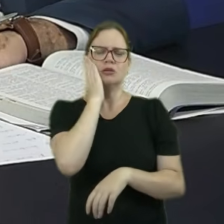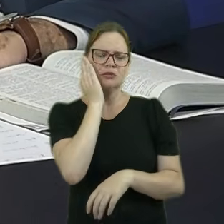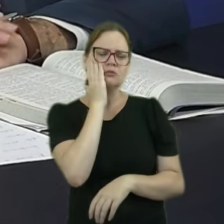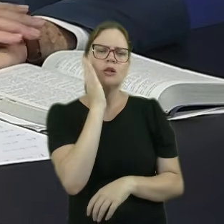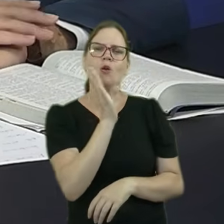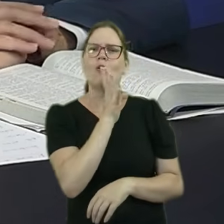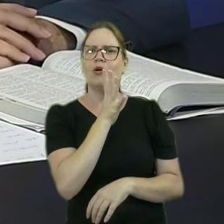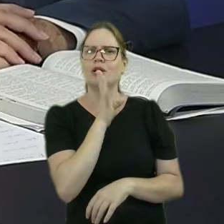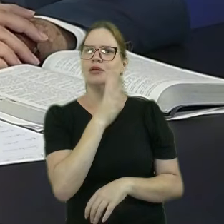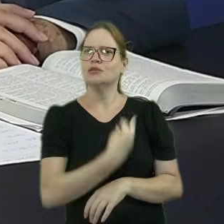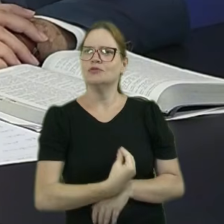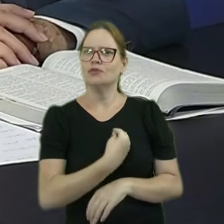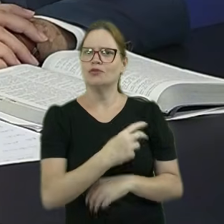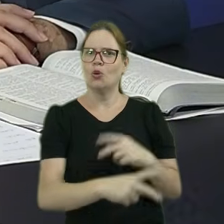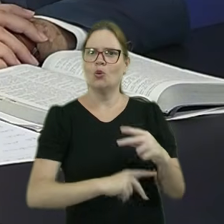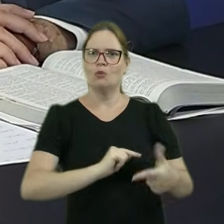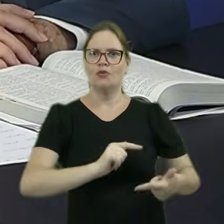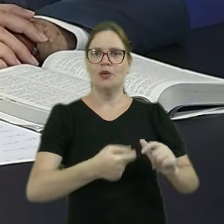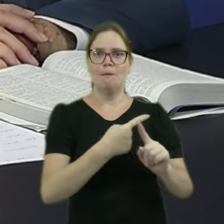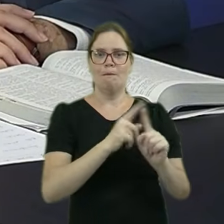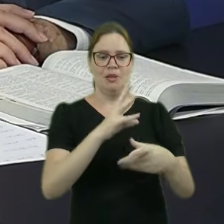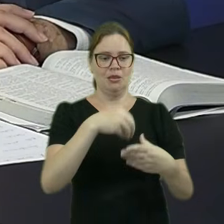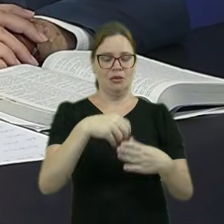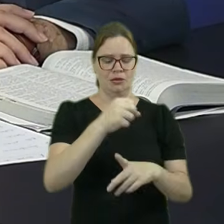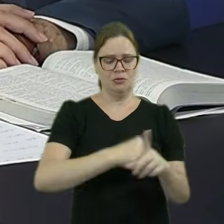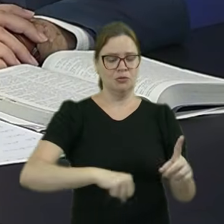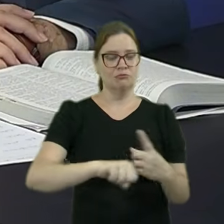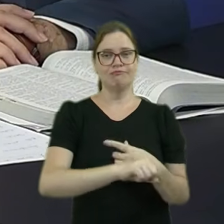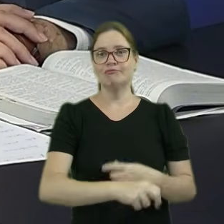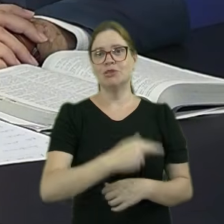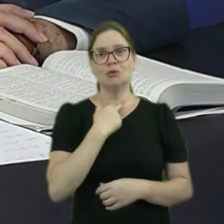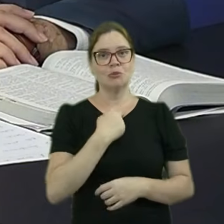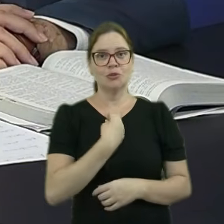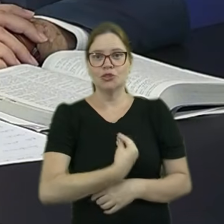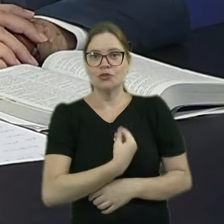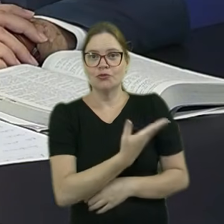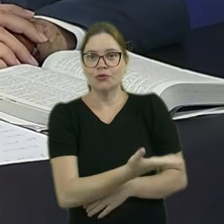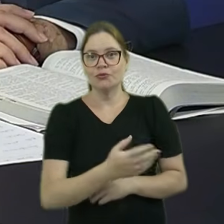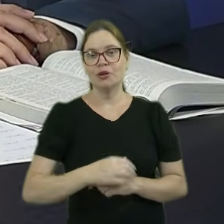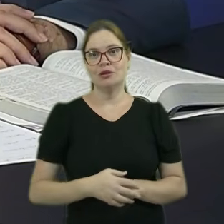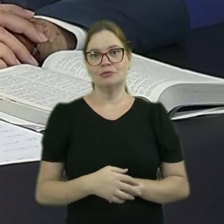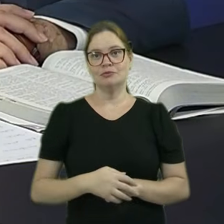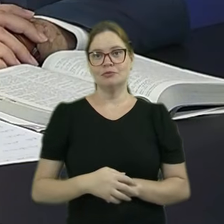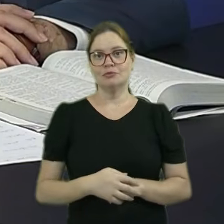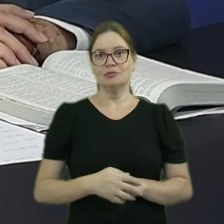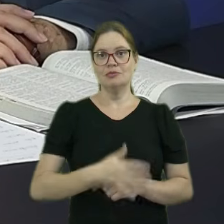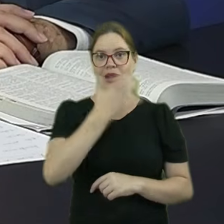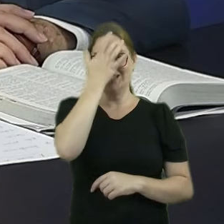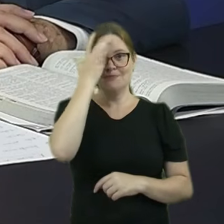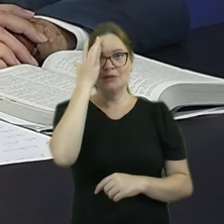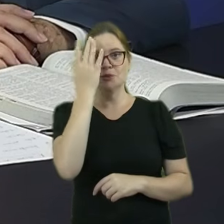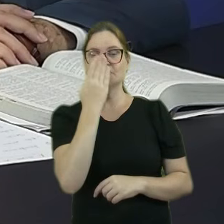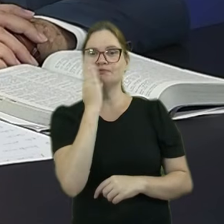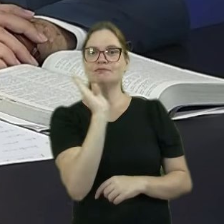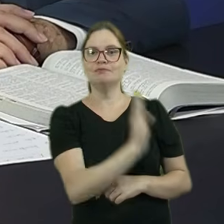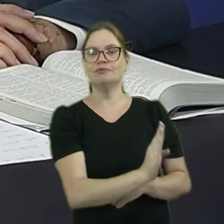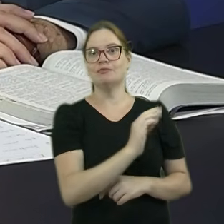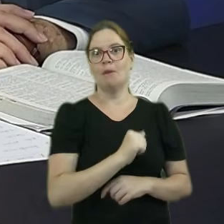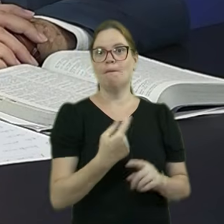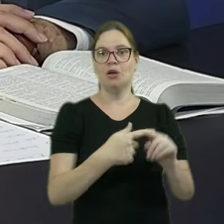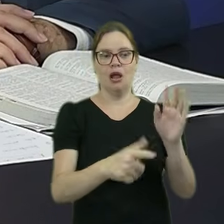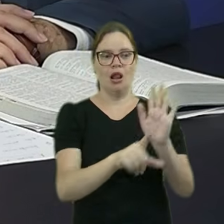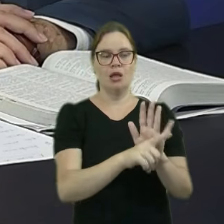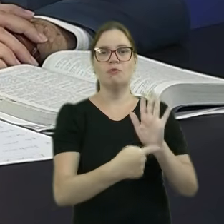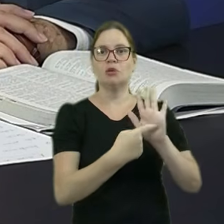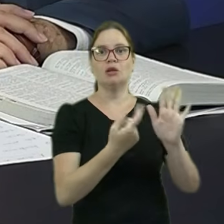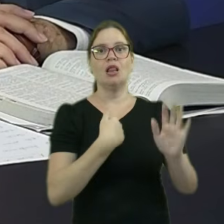enfermidade, ela não podia participar de uma vida social, ela não tinha vida espiritual, porque ela era rejeitada, a lei mostrava. Então,